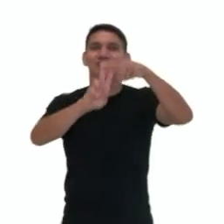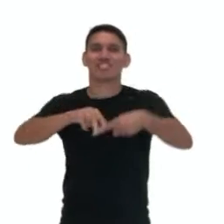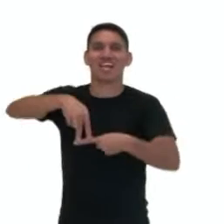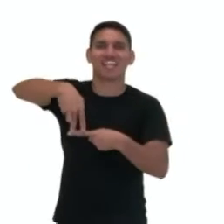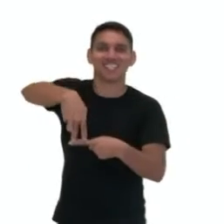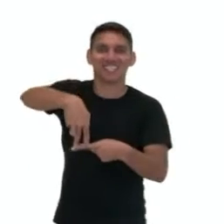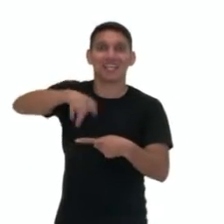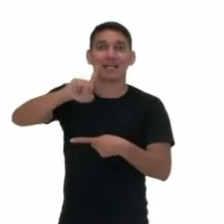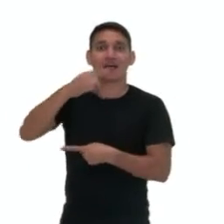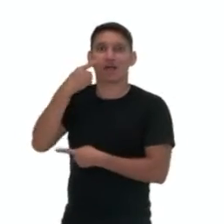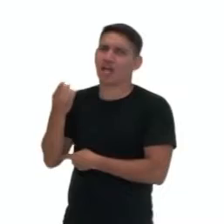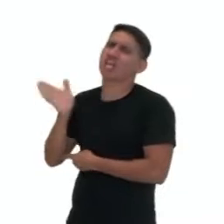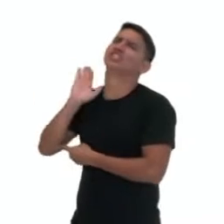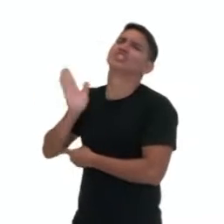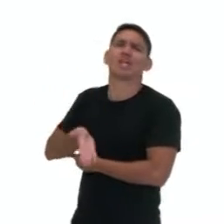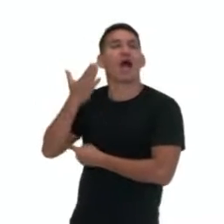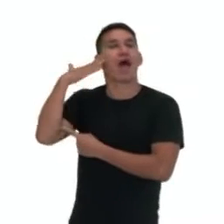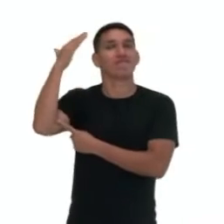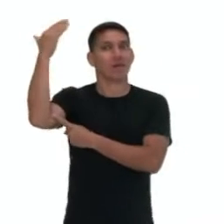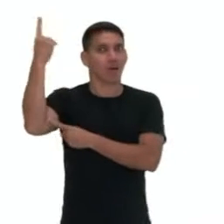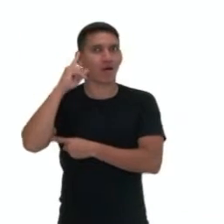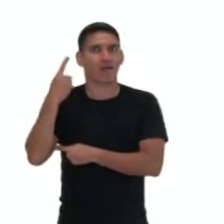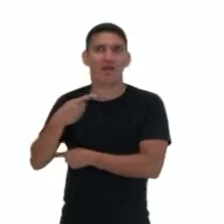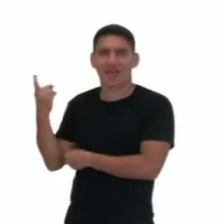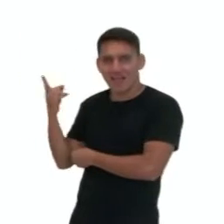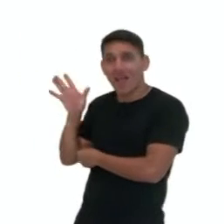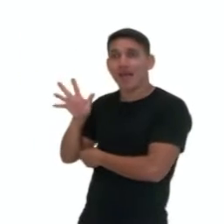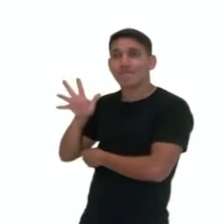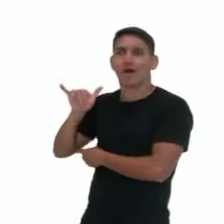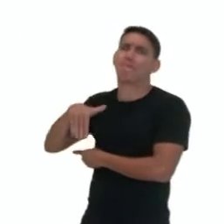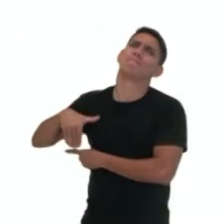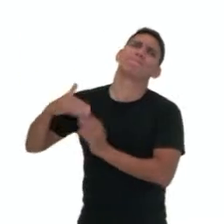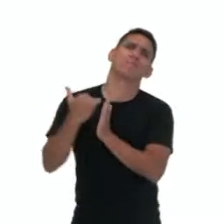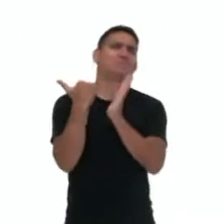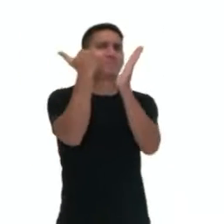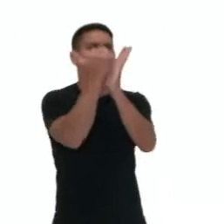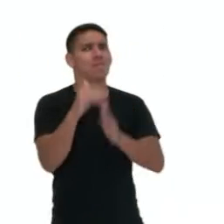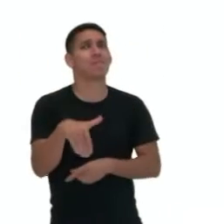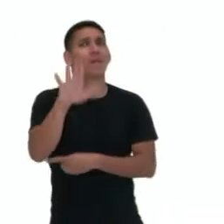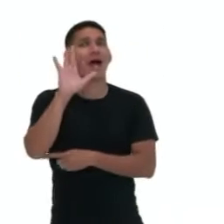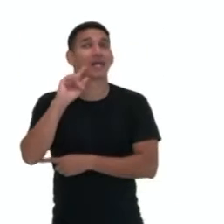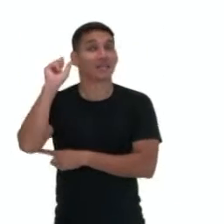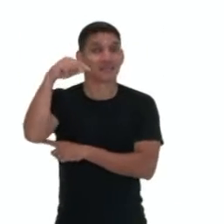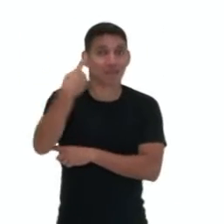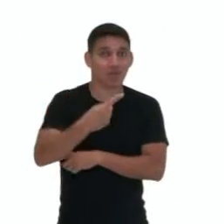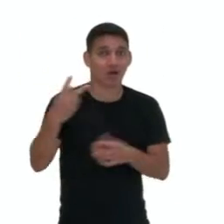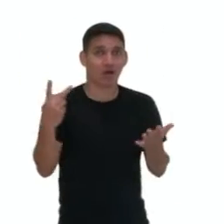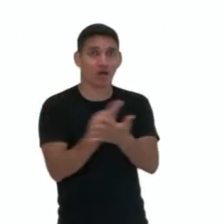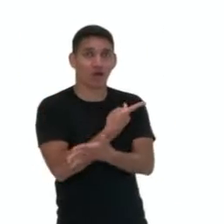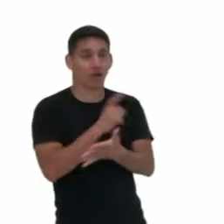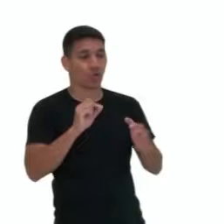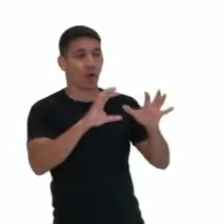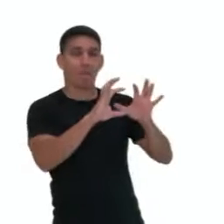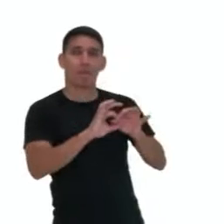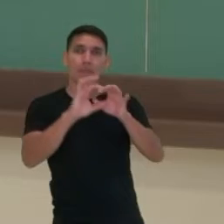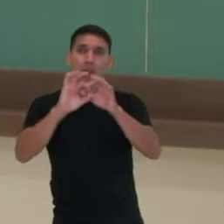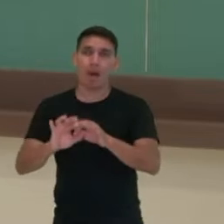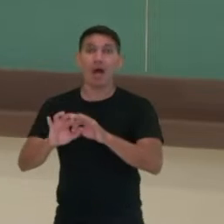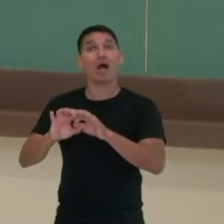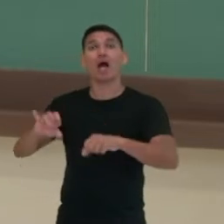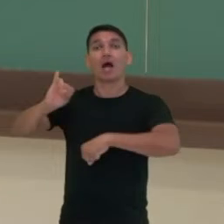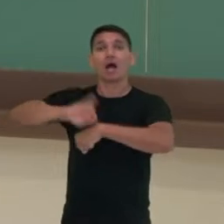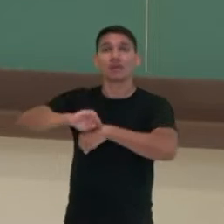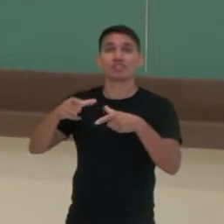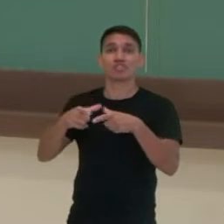que ela já era conhecida, mas ela ficou mais conhecida ainda depois das Olimpíadas de Tóquio. Por quê? Porque